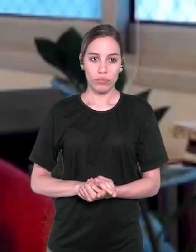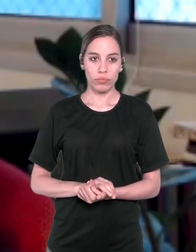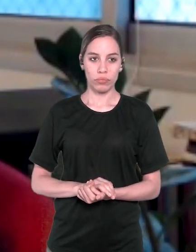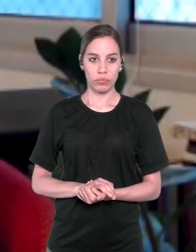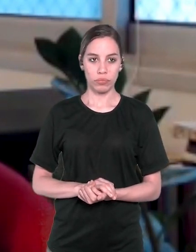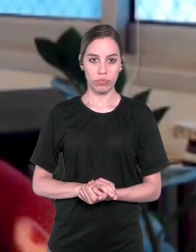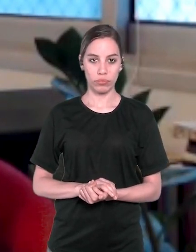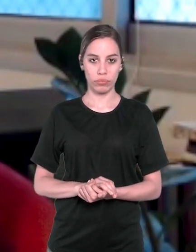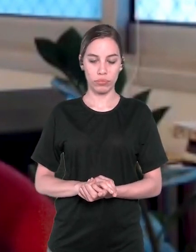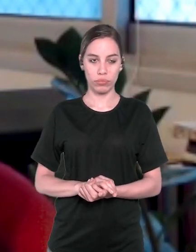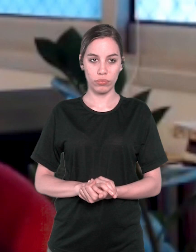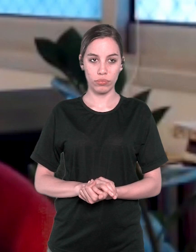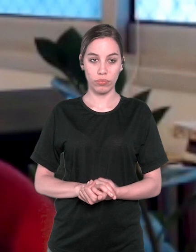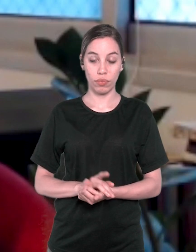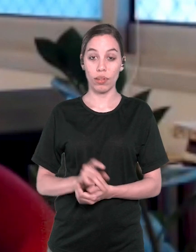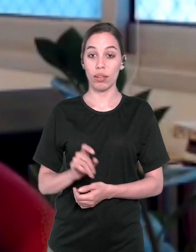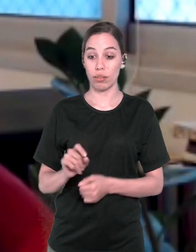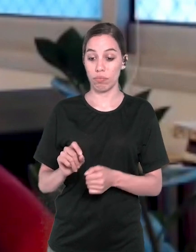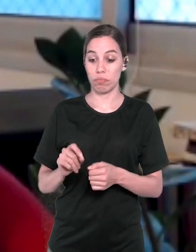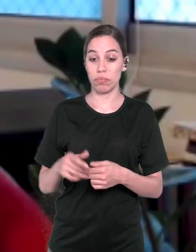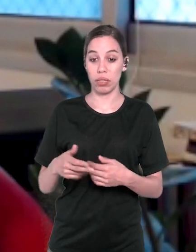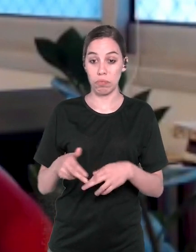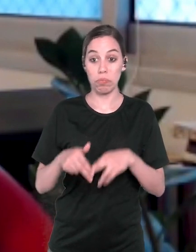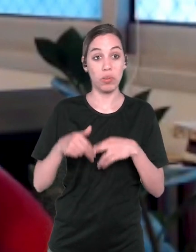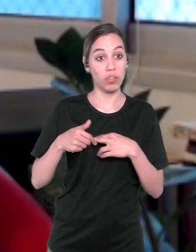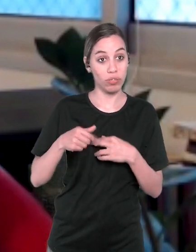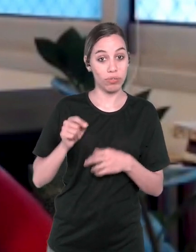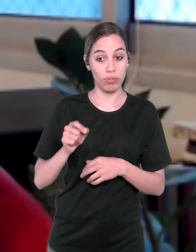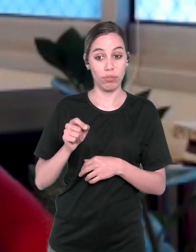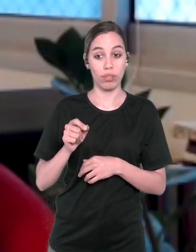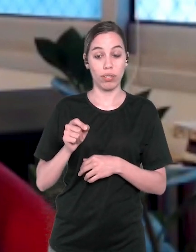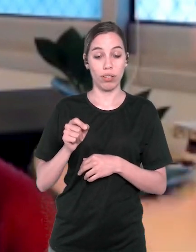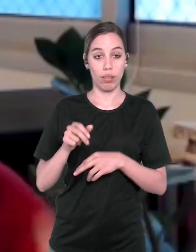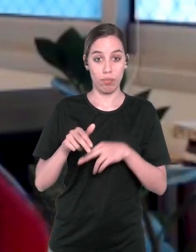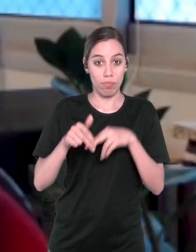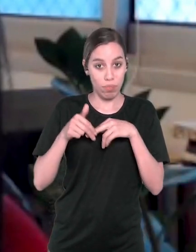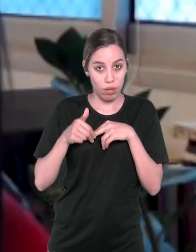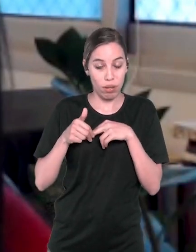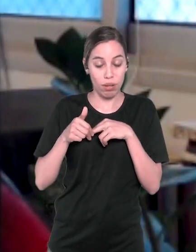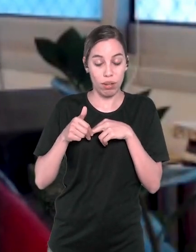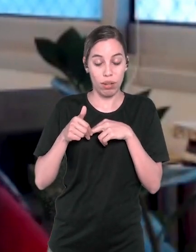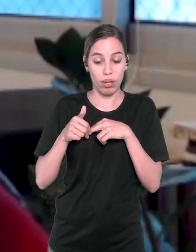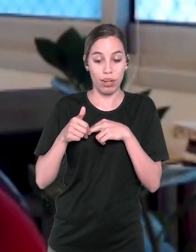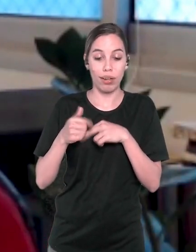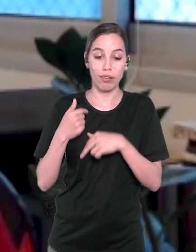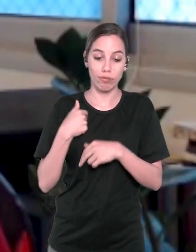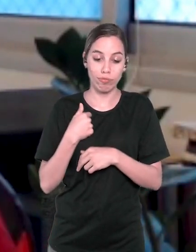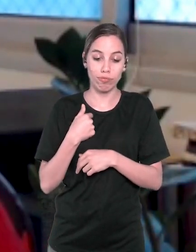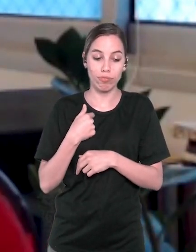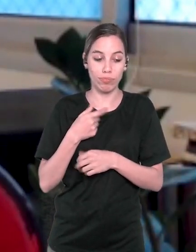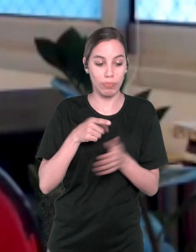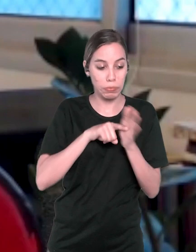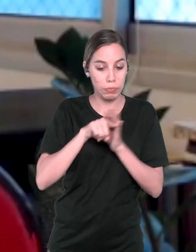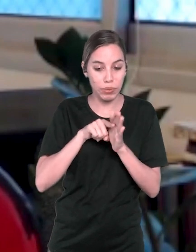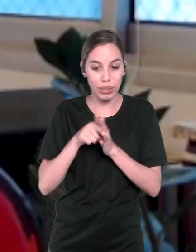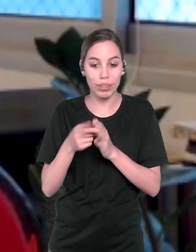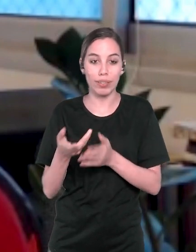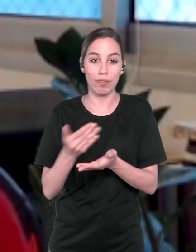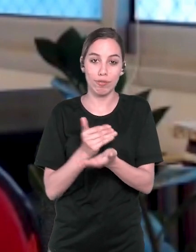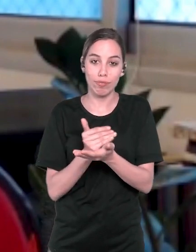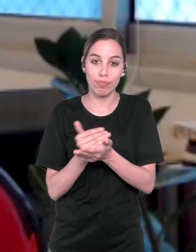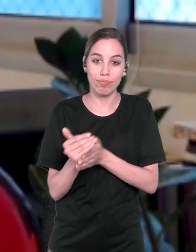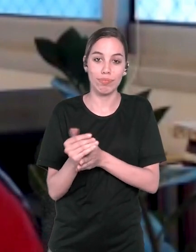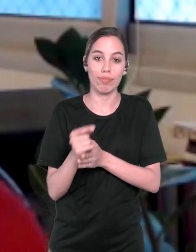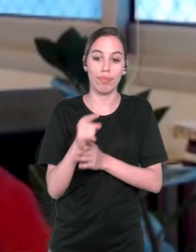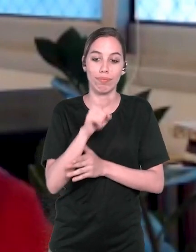E isso foi que me conduziu a esse termo de zooliteratura, porque o termo bestiário, que até hoje é